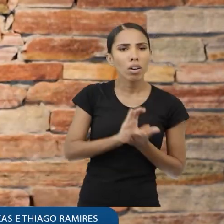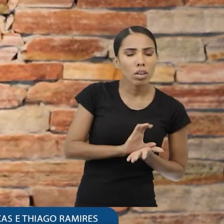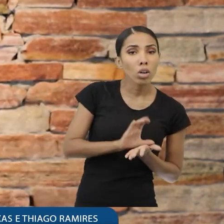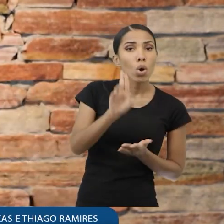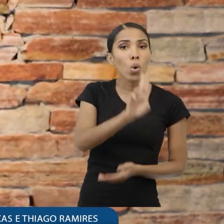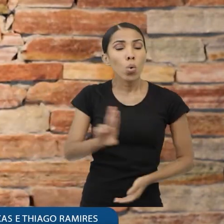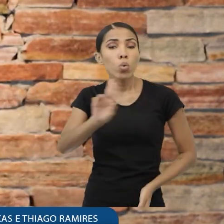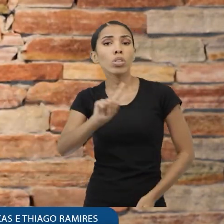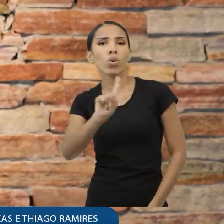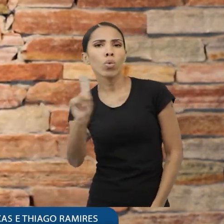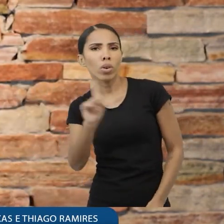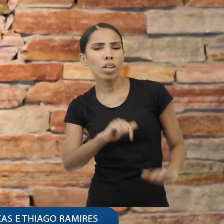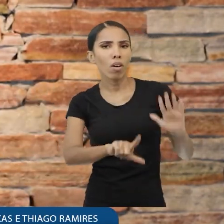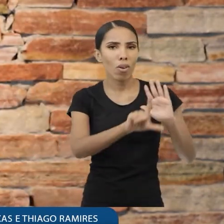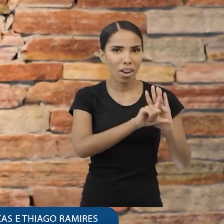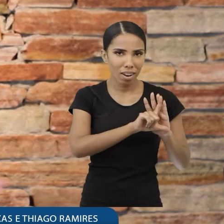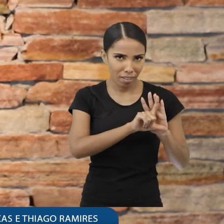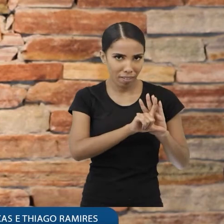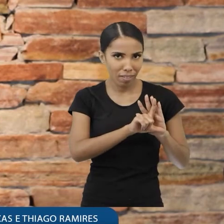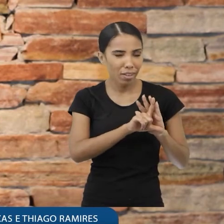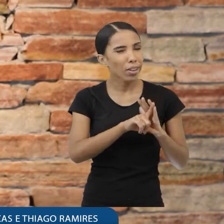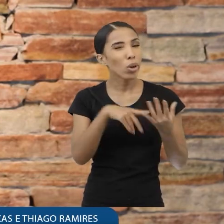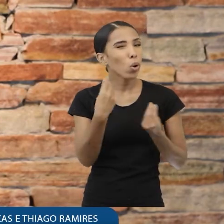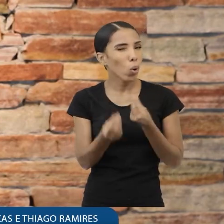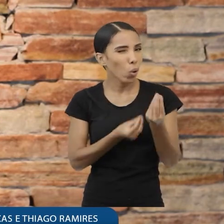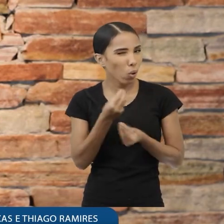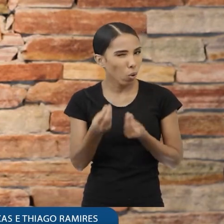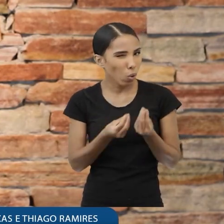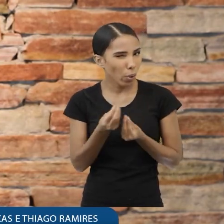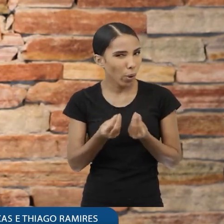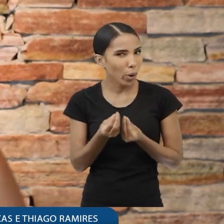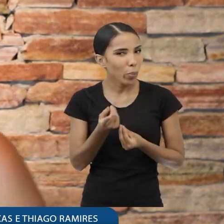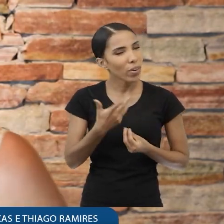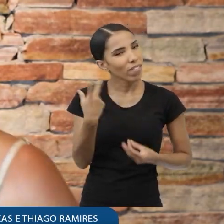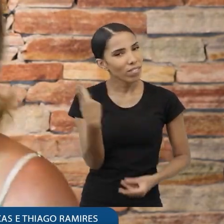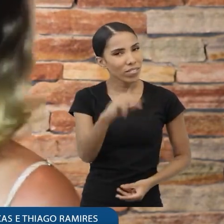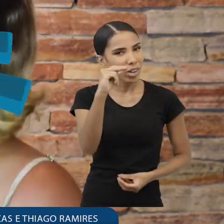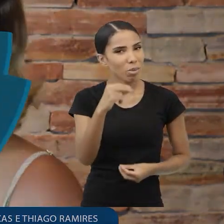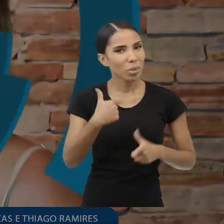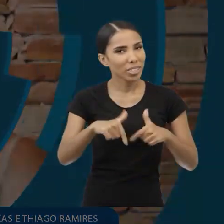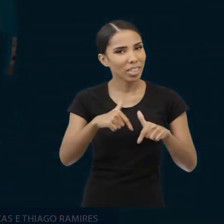faz uso ou não de incentivo fiscal e como que você vai chegar nele. Vamos lá que a gente ainda vai trabalhar.